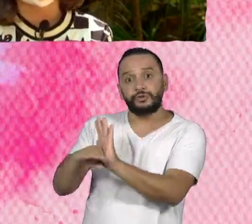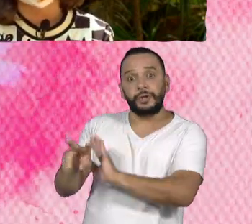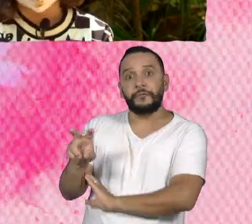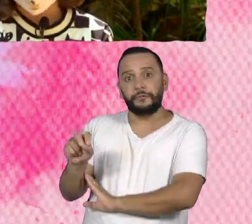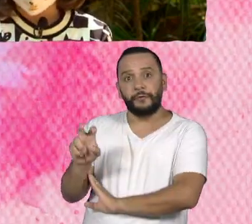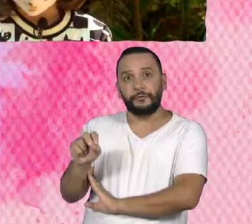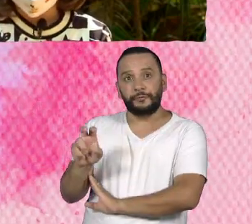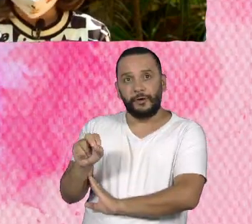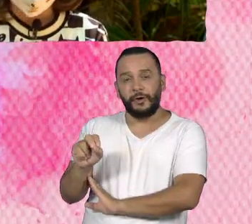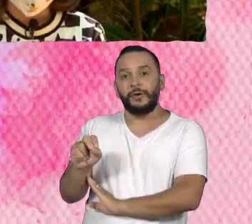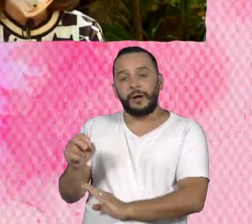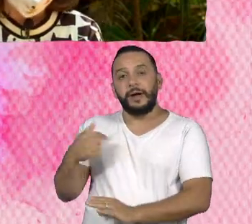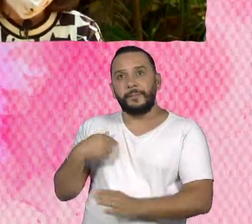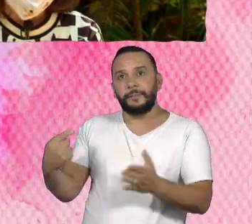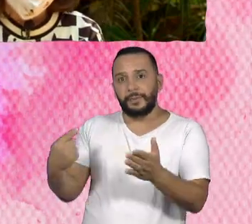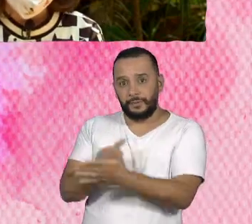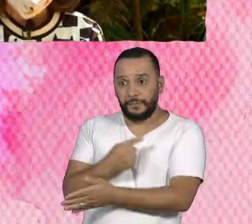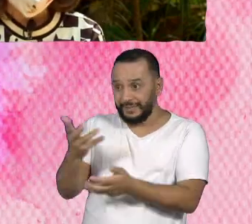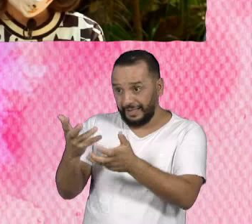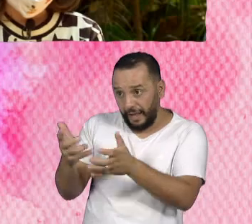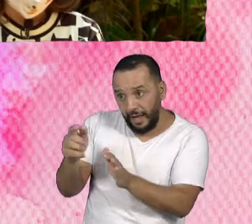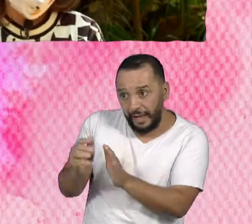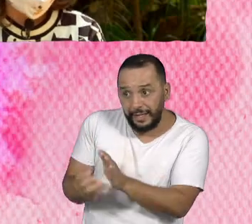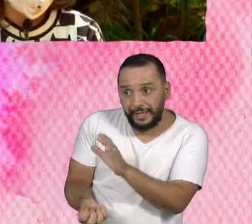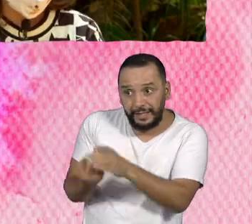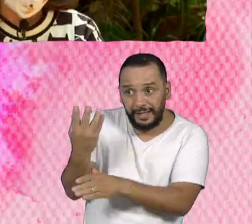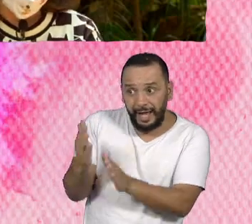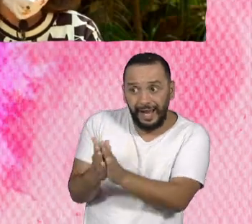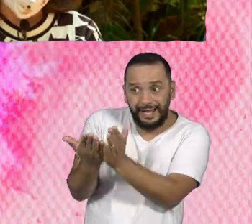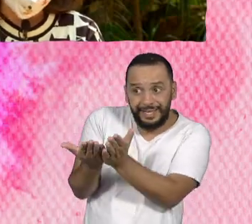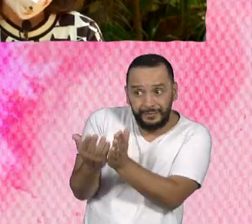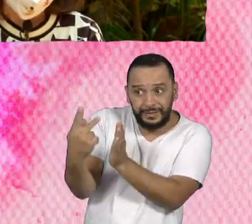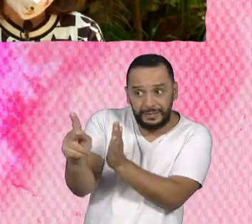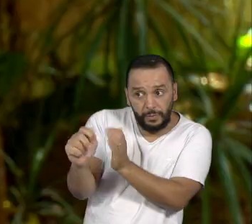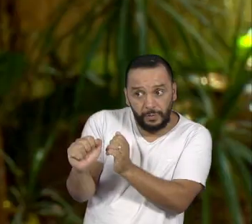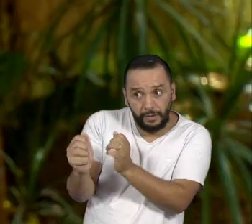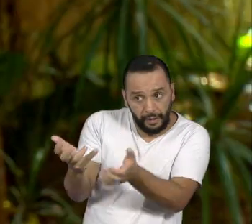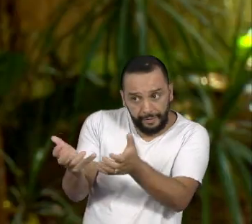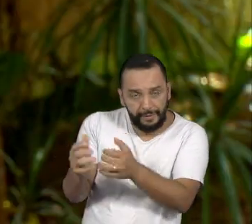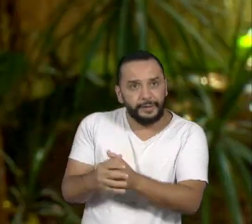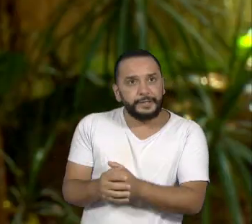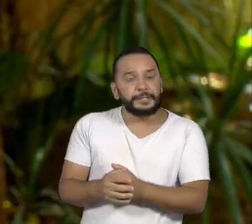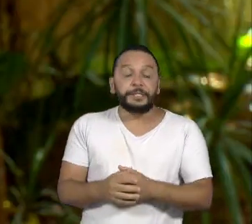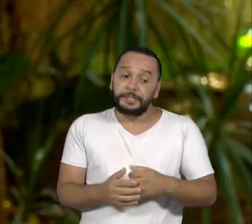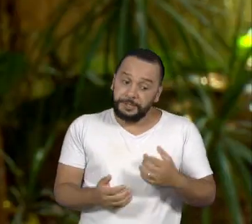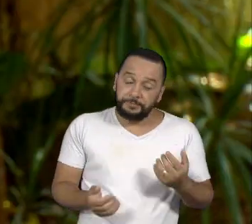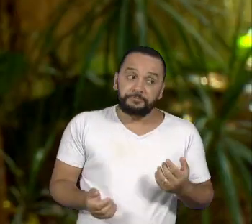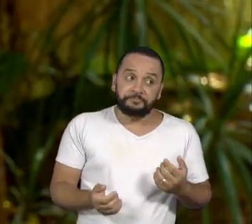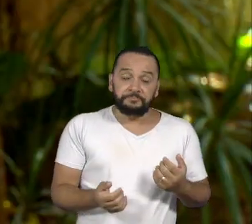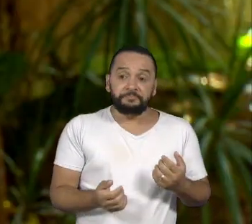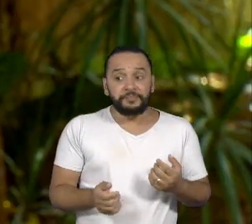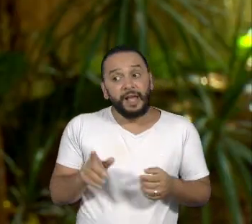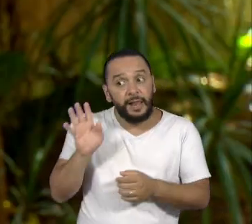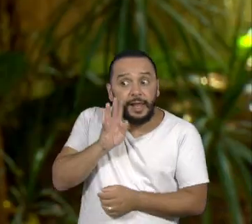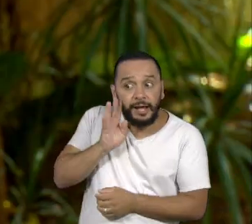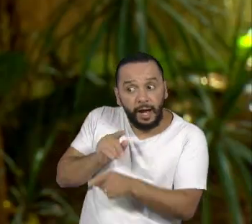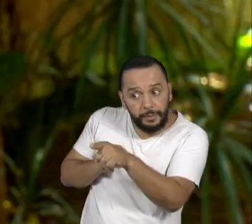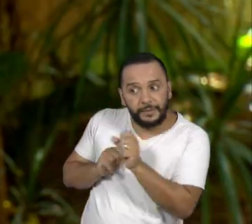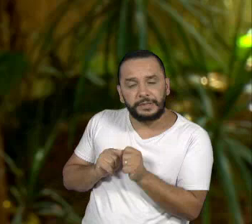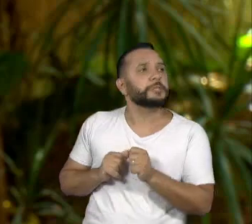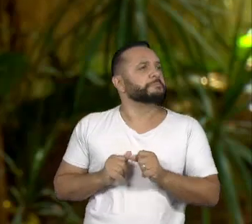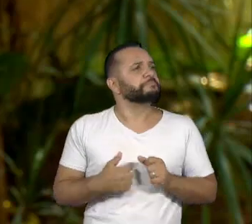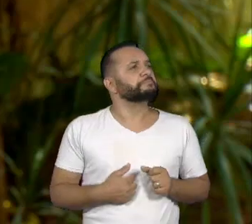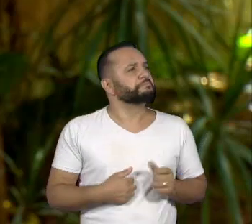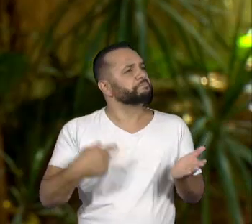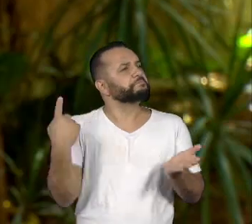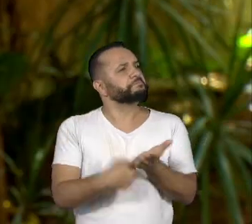ela me perguntou se eu queria fazer um livro. Ela disse. Aí ela disse que seria legal. Eu disse,